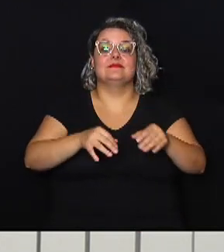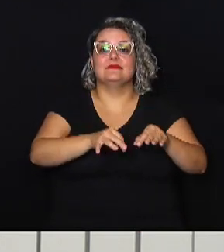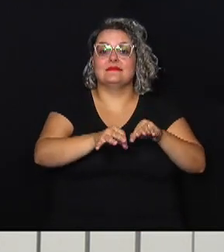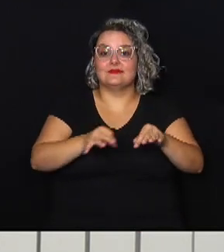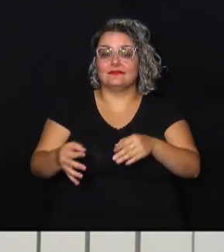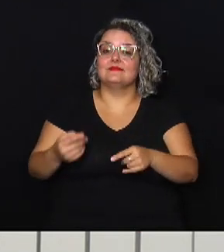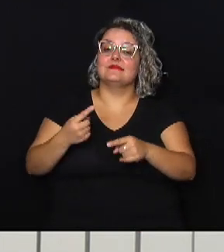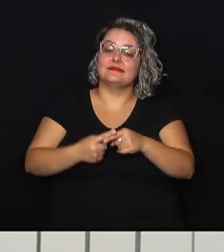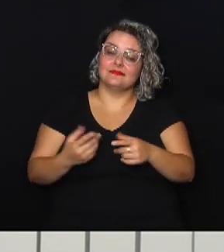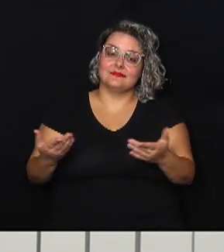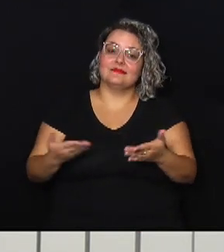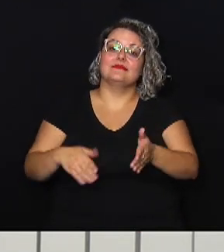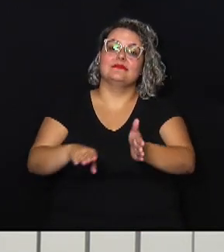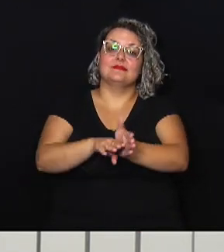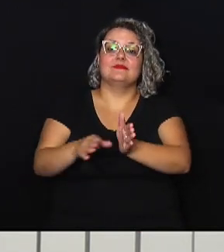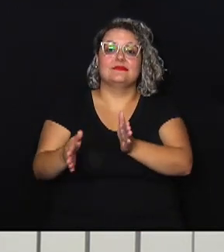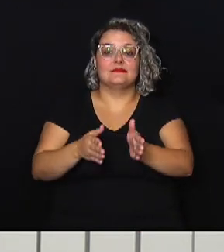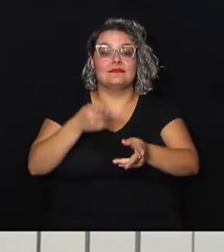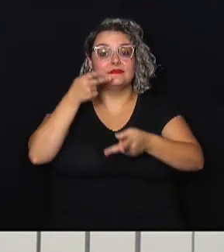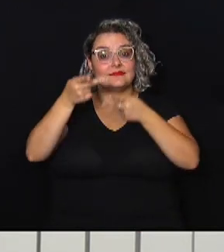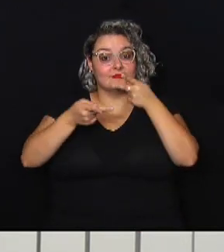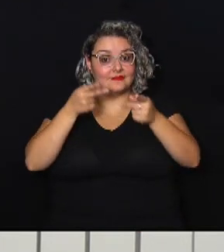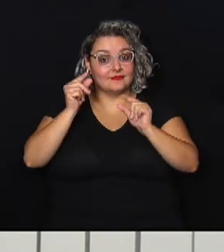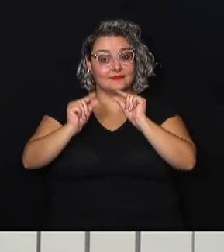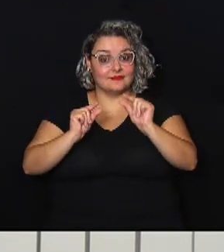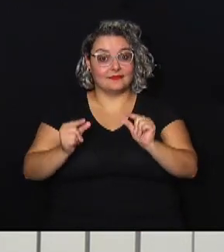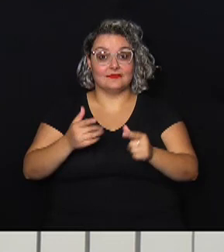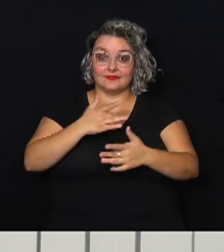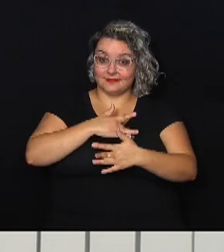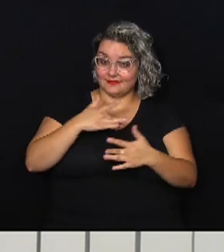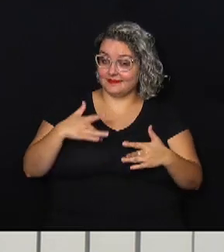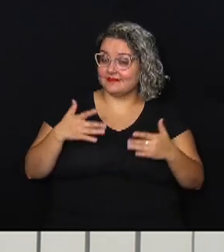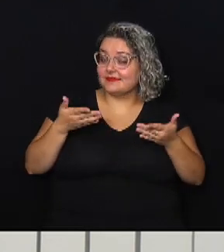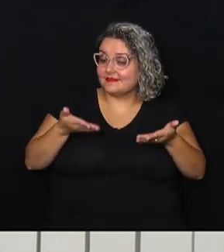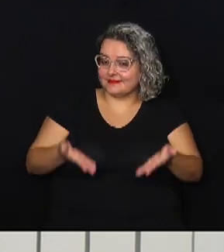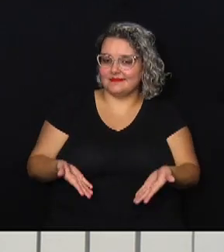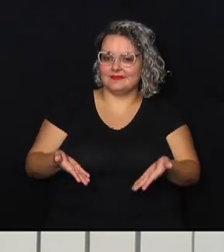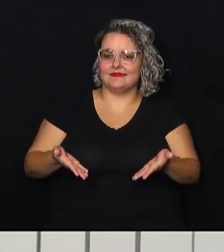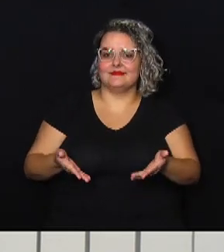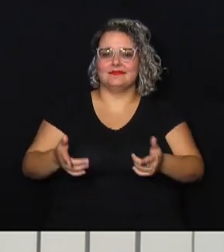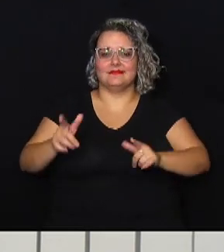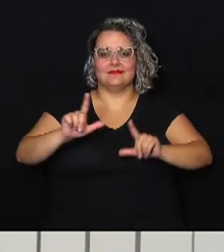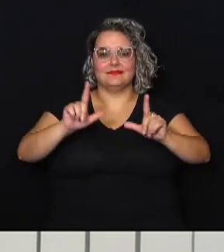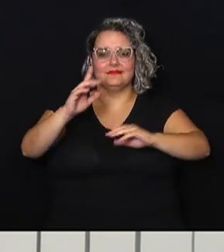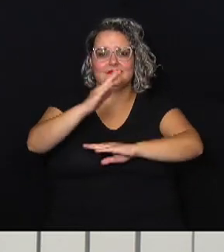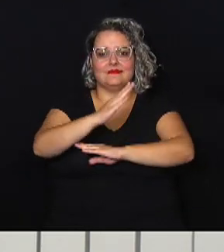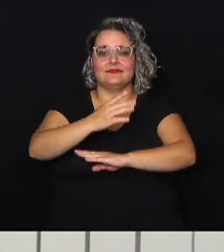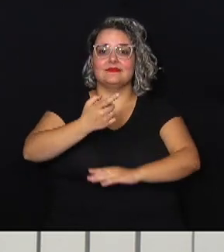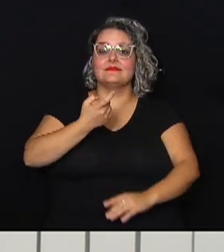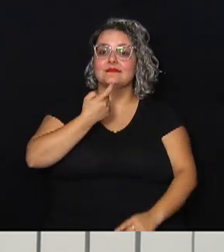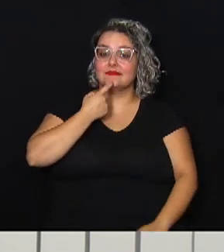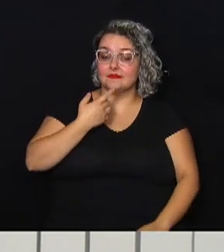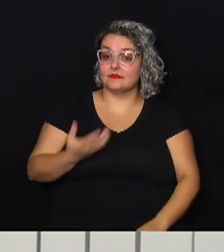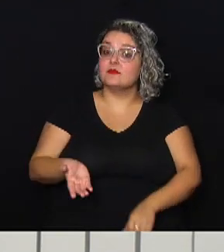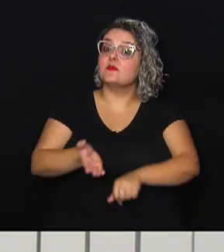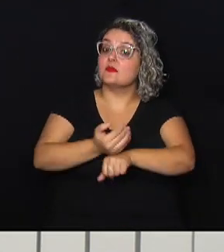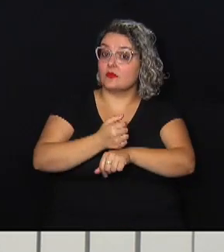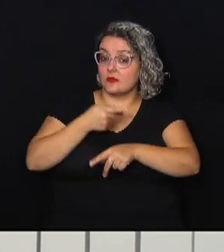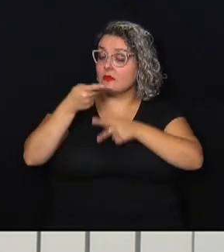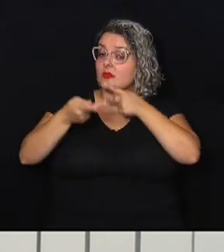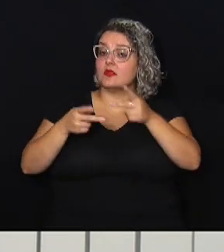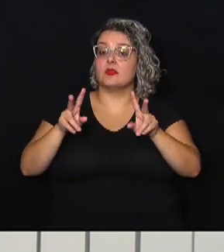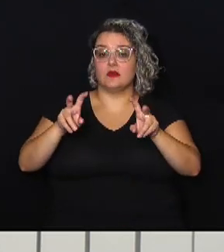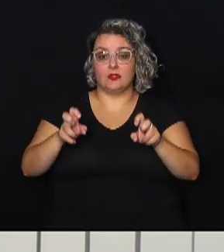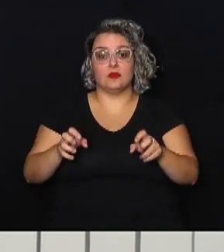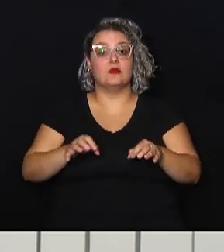porque agora chegou o momento de falar um pouquinho sobre saúde aqui na TV Câmara Campinas. E antes de falar o tema do